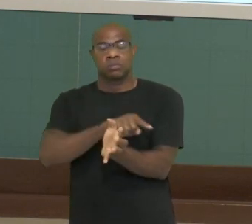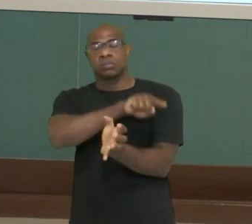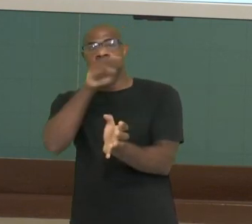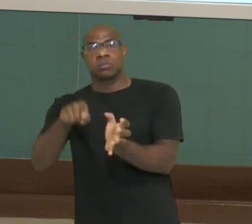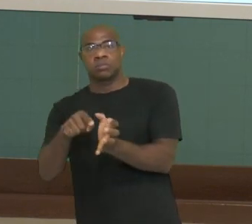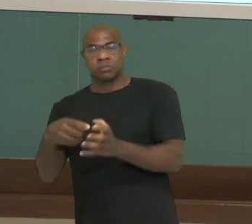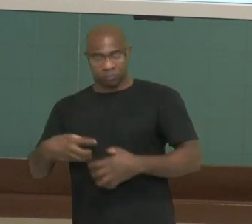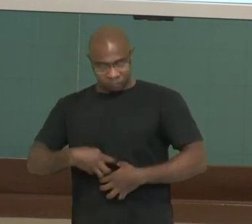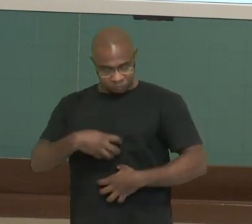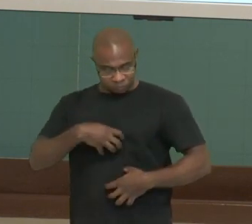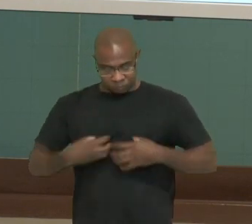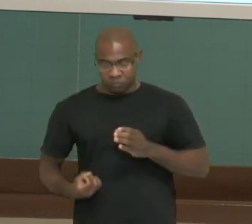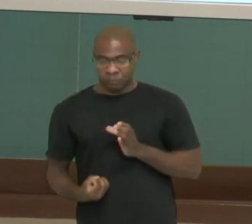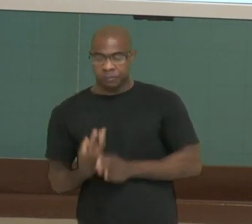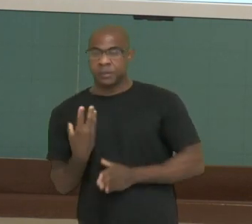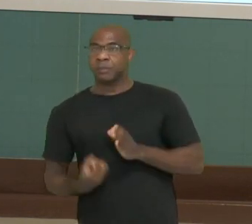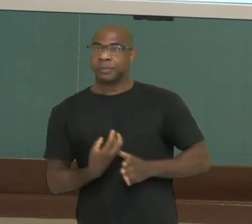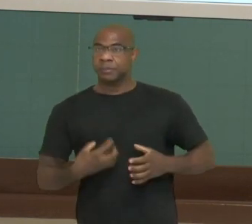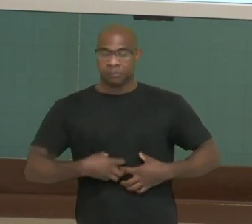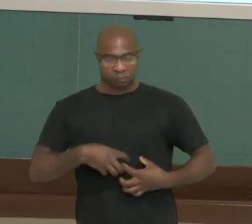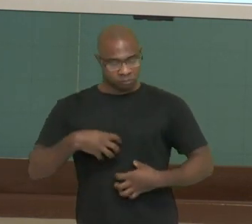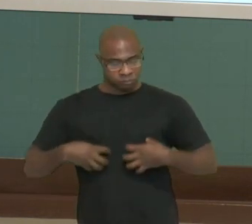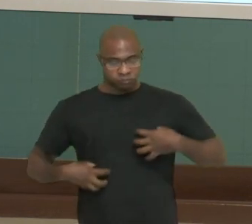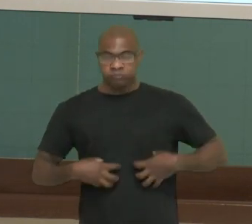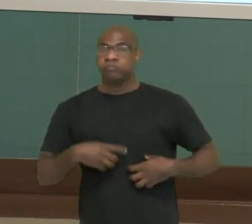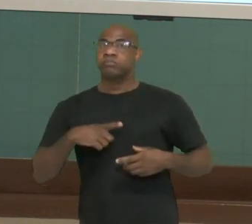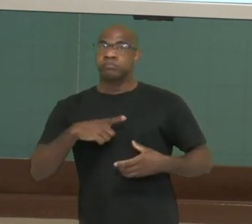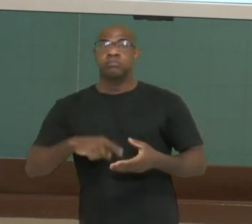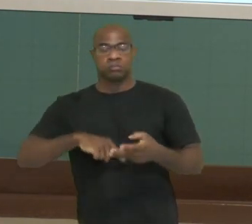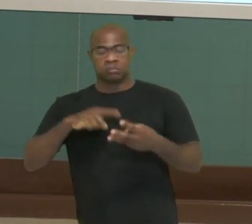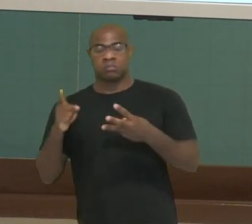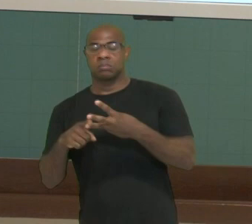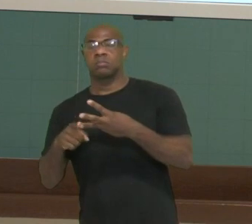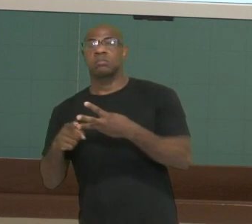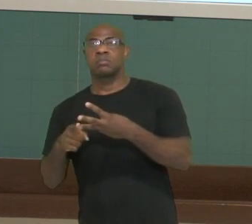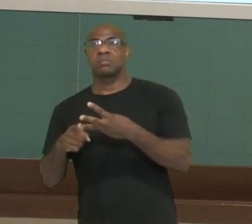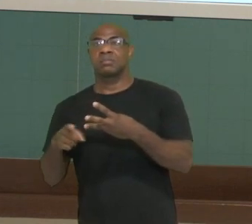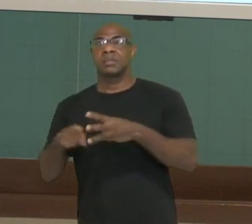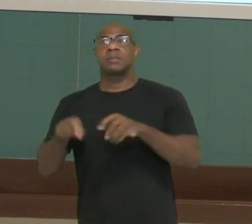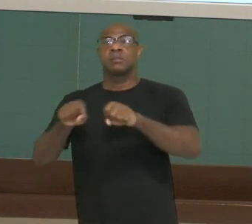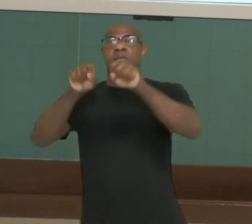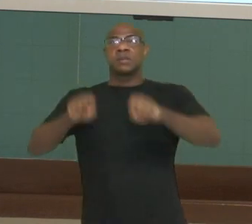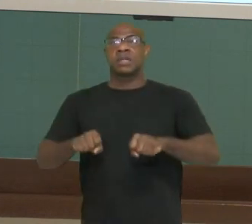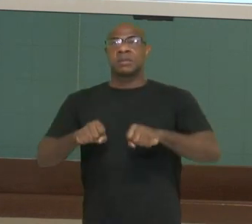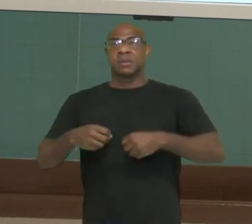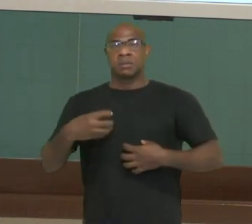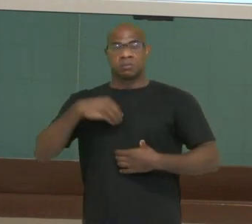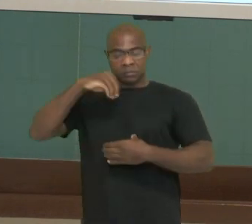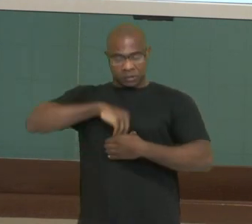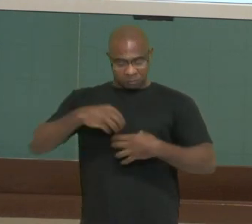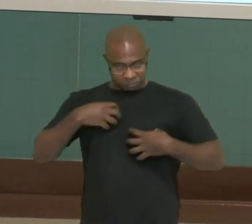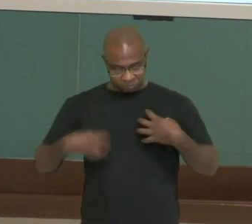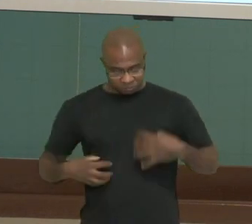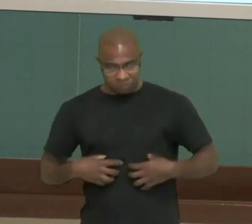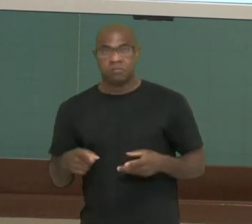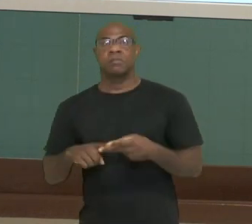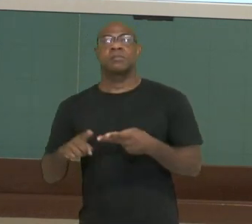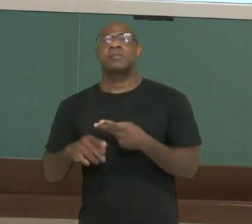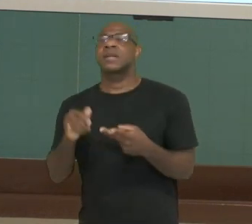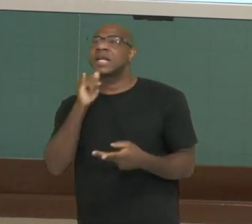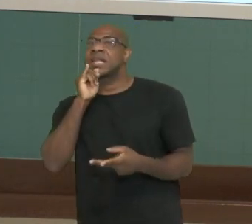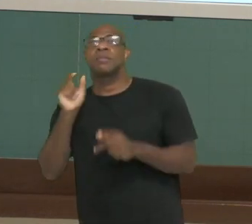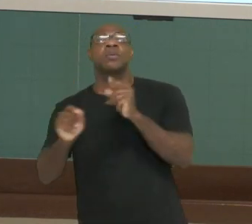órgãos. Um conjunto de órgãos, os sistemas. E a gente pode falar como, por